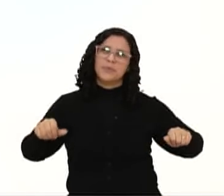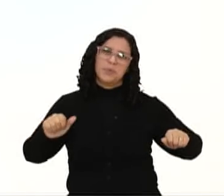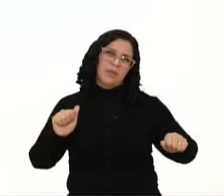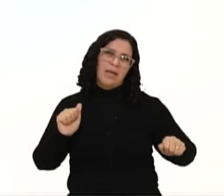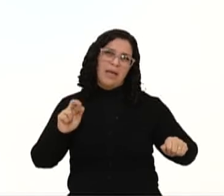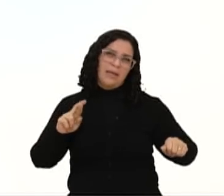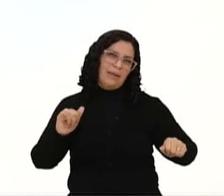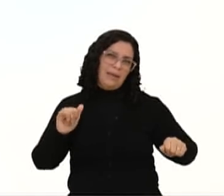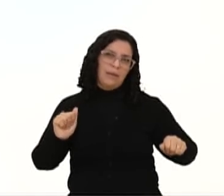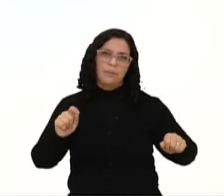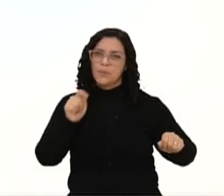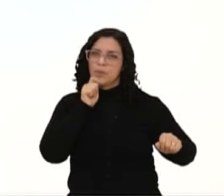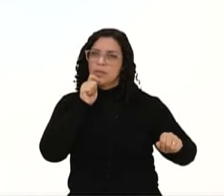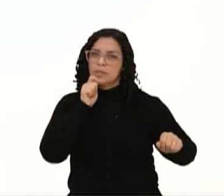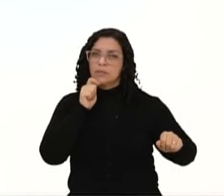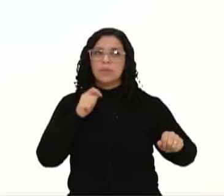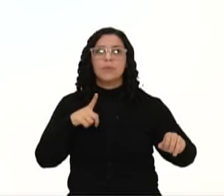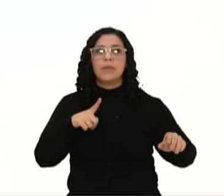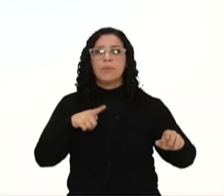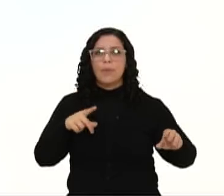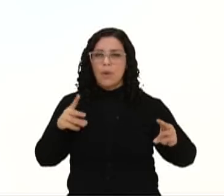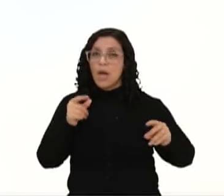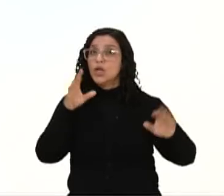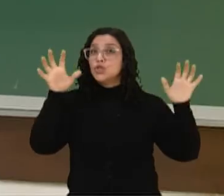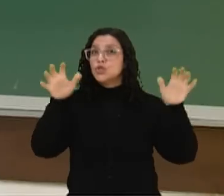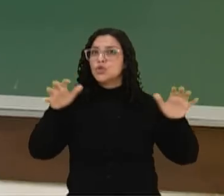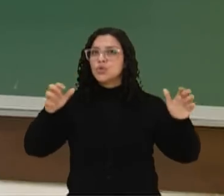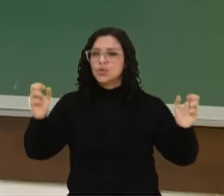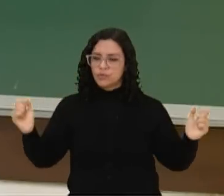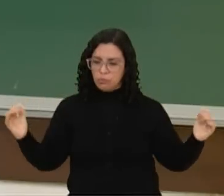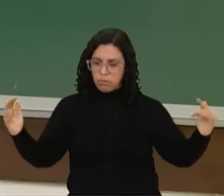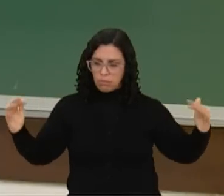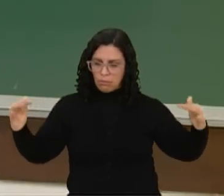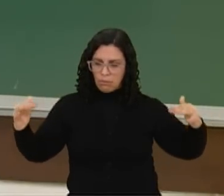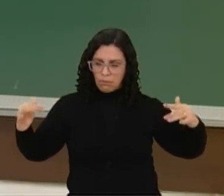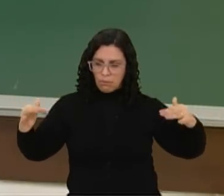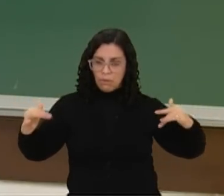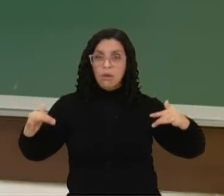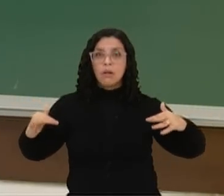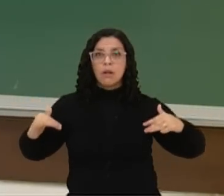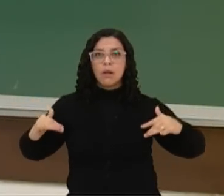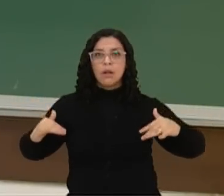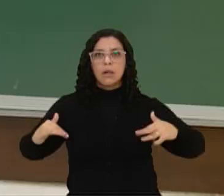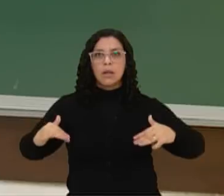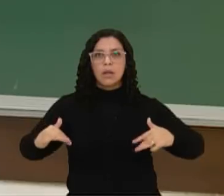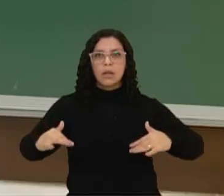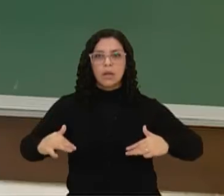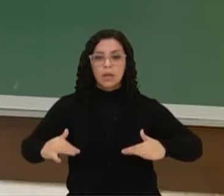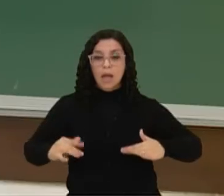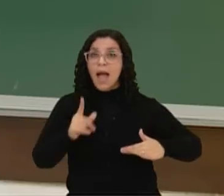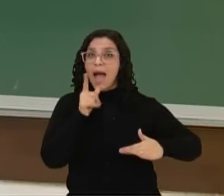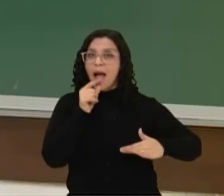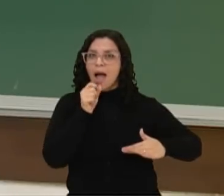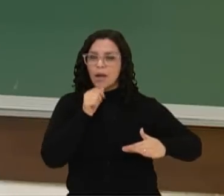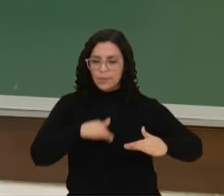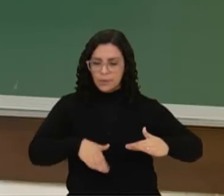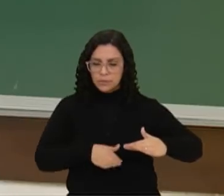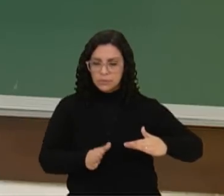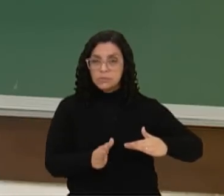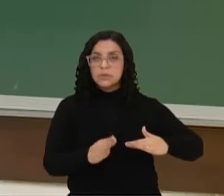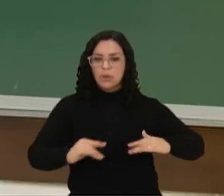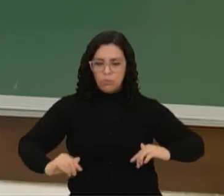de sedimento. Ele é transportado pela água da chuva e vai se acumular no fundo do leito de um rio.